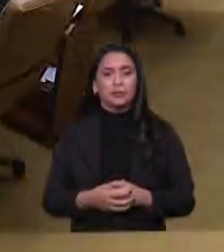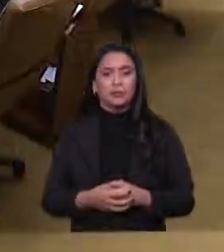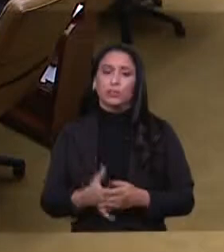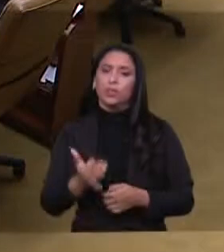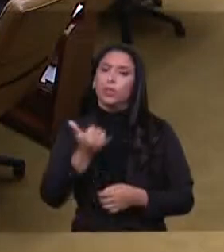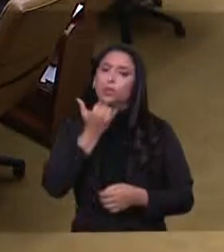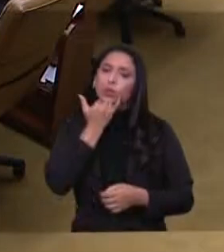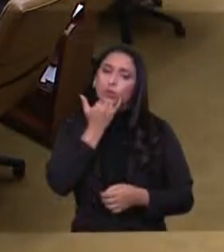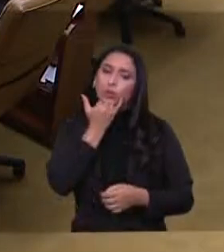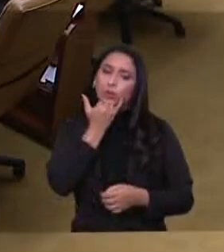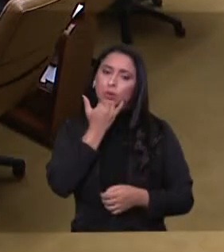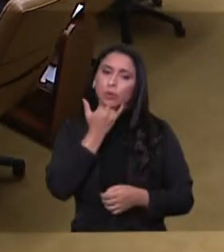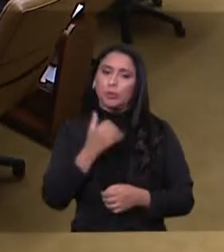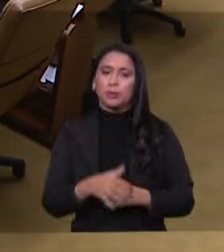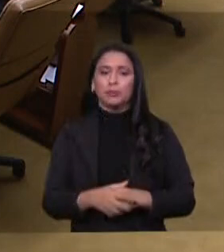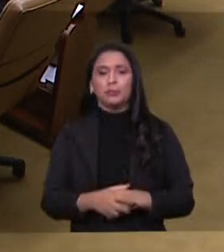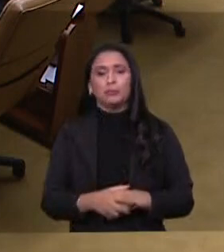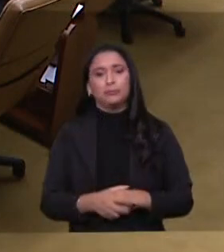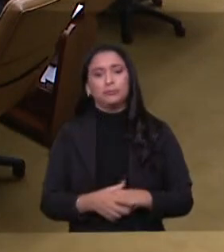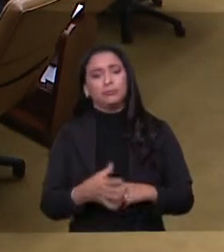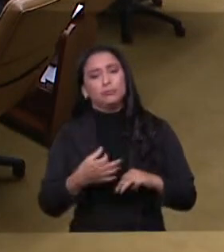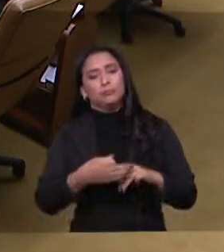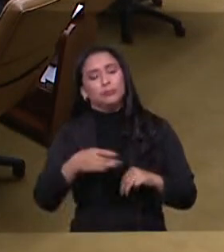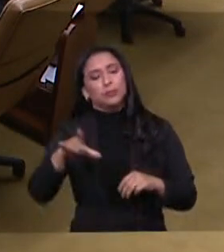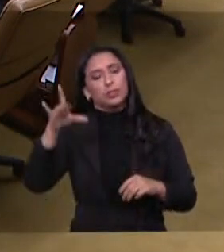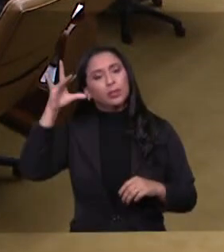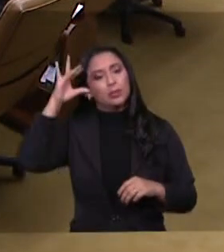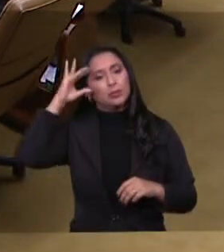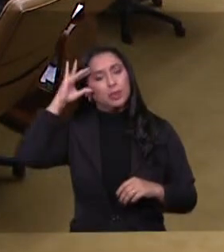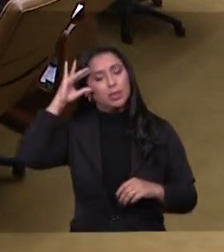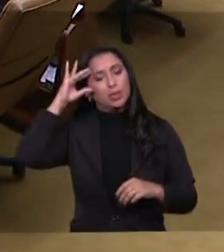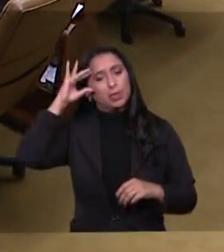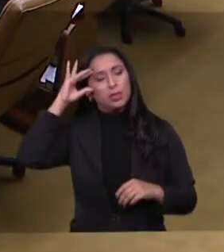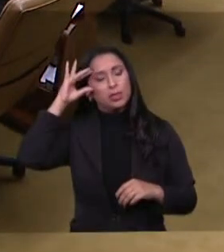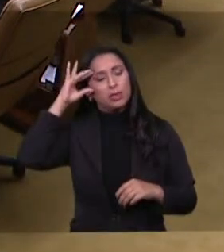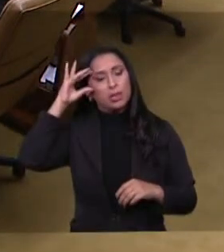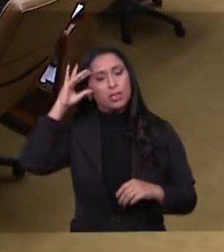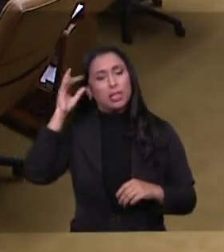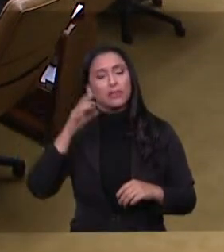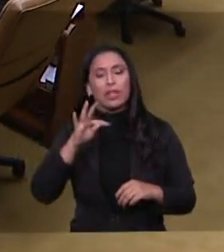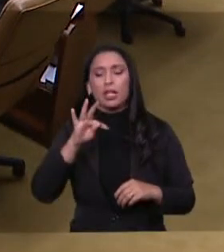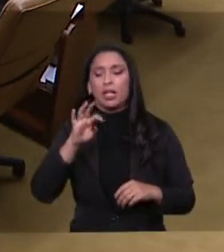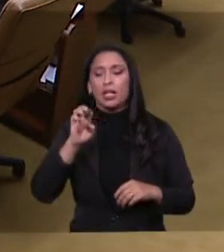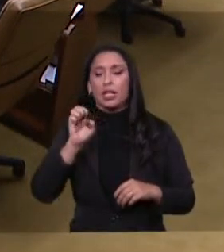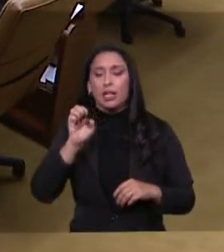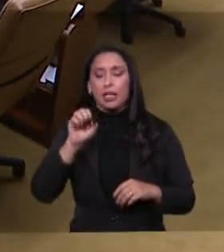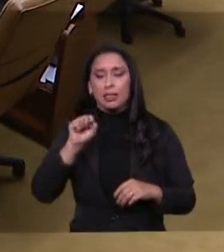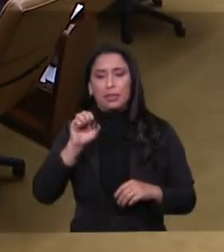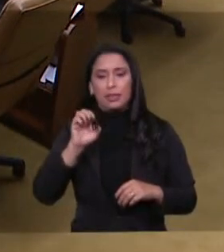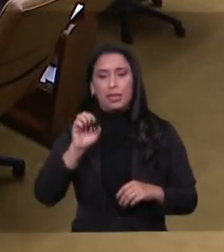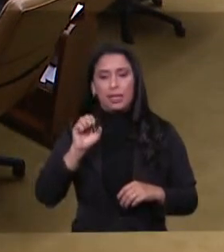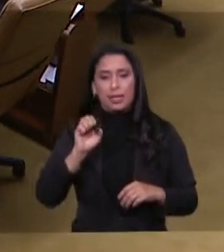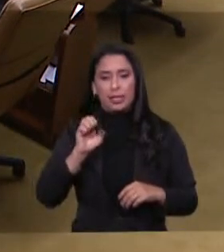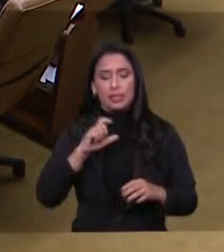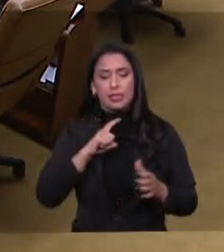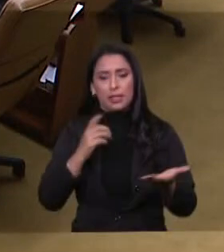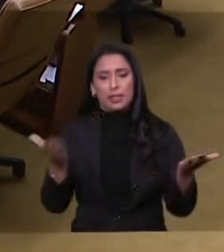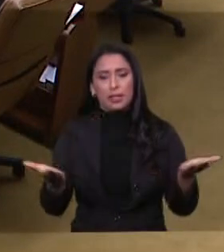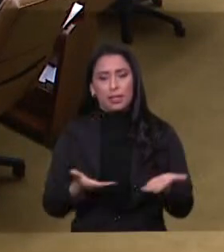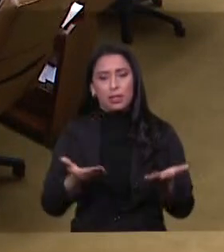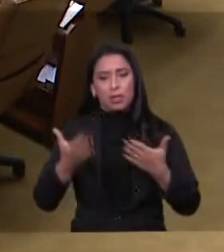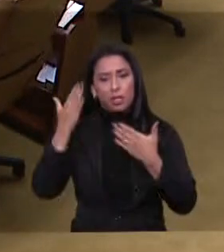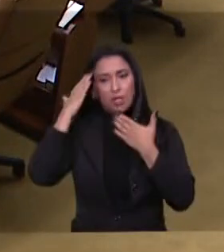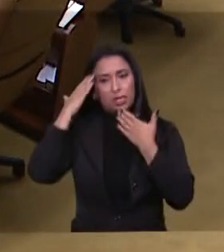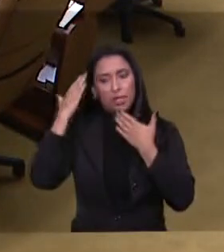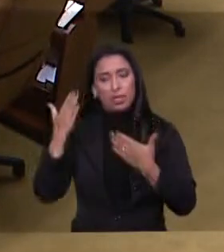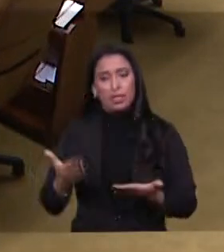Desculpe, mas. Ministro, obrigado. Eu finalizo então com a leitura dos pontos da tese, senhora presidente, agradecendo a intervenção